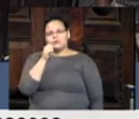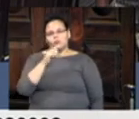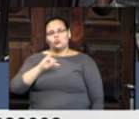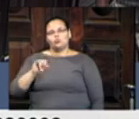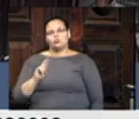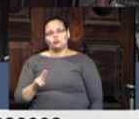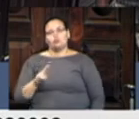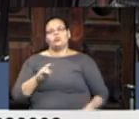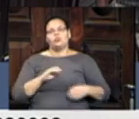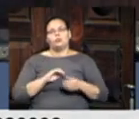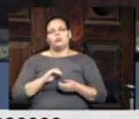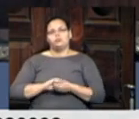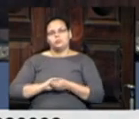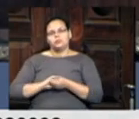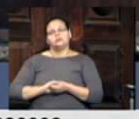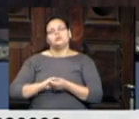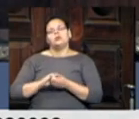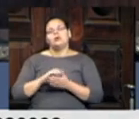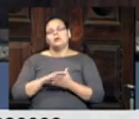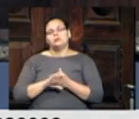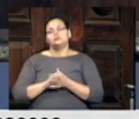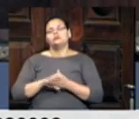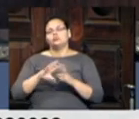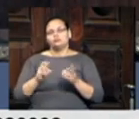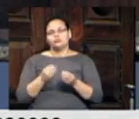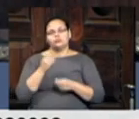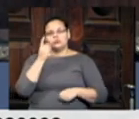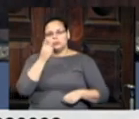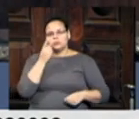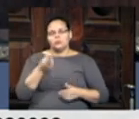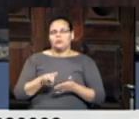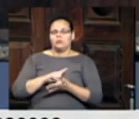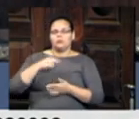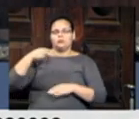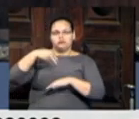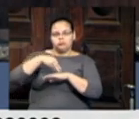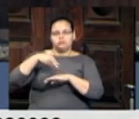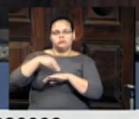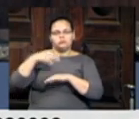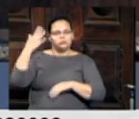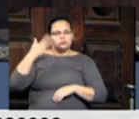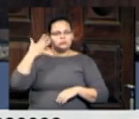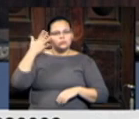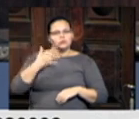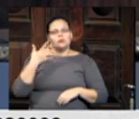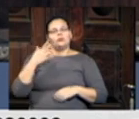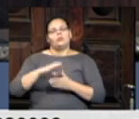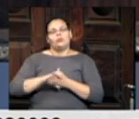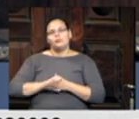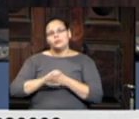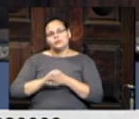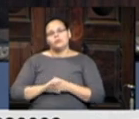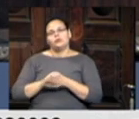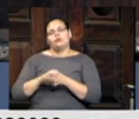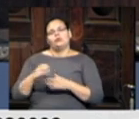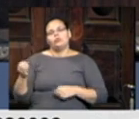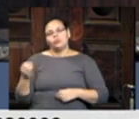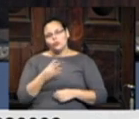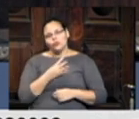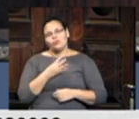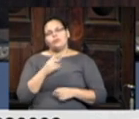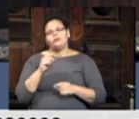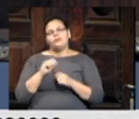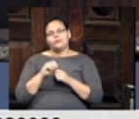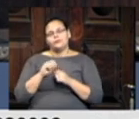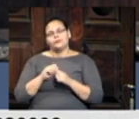todos os deputados que me antecederam nessa fala, nessa tribuna, cumprimentar as nossas novas companheiras que